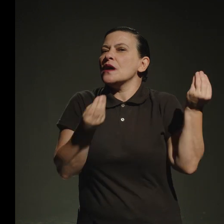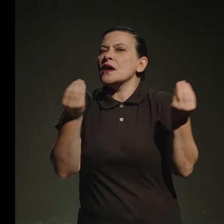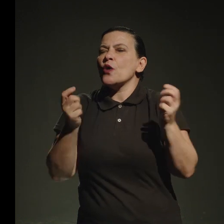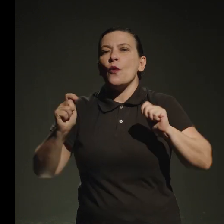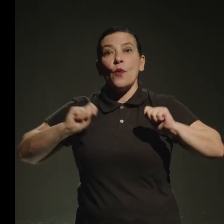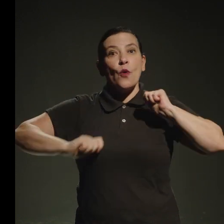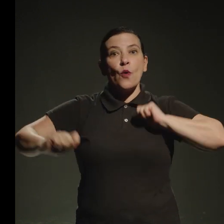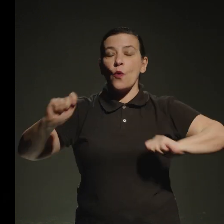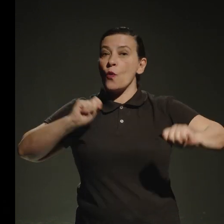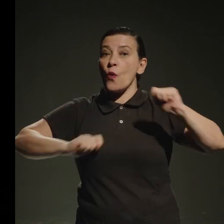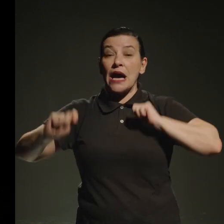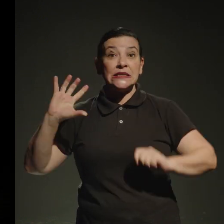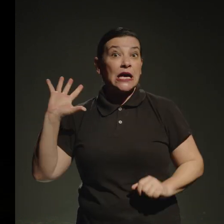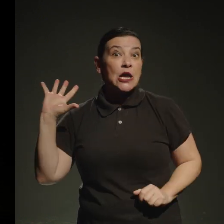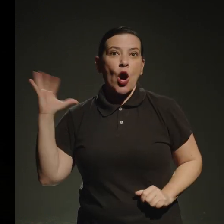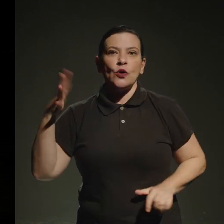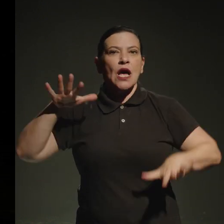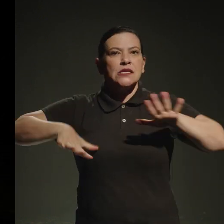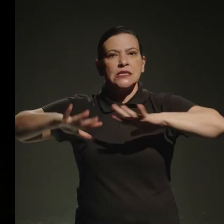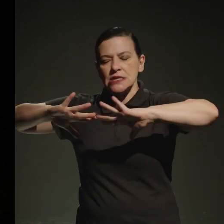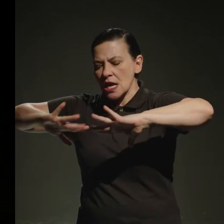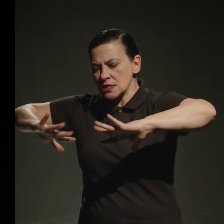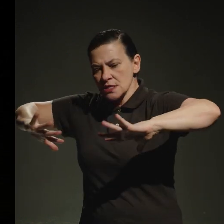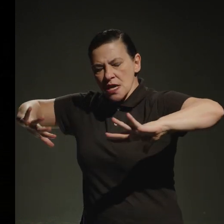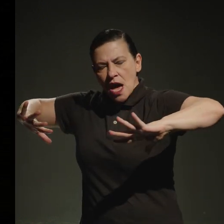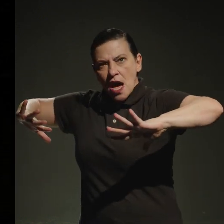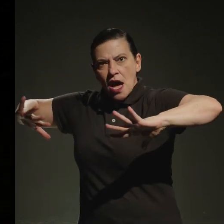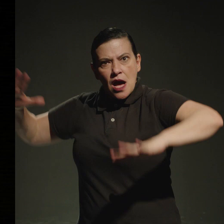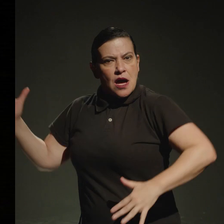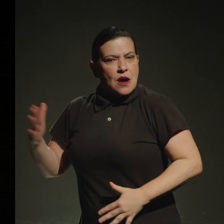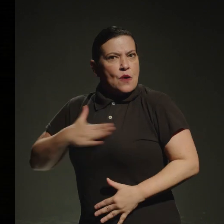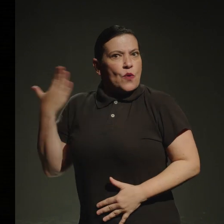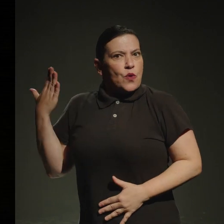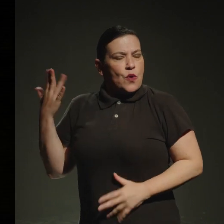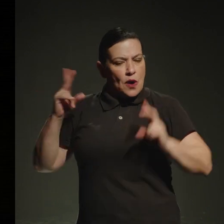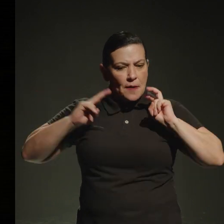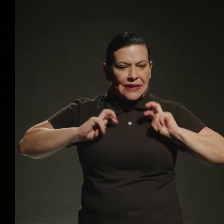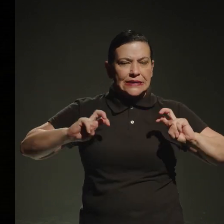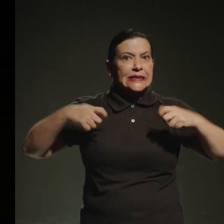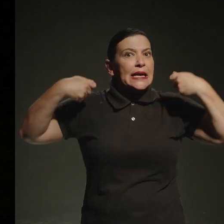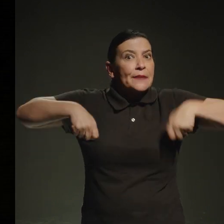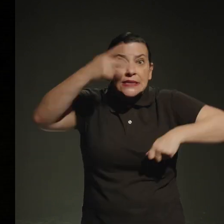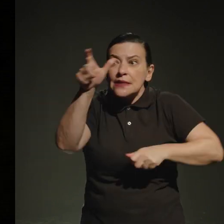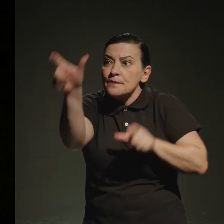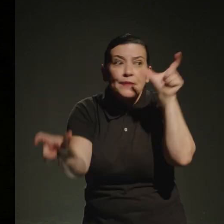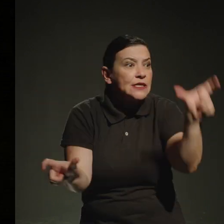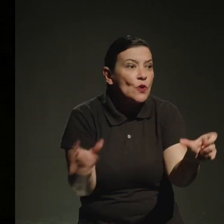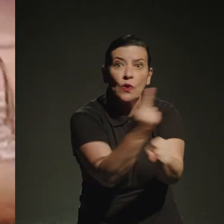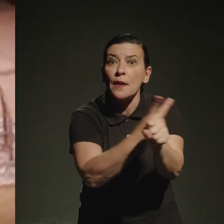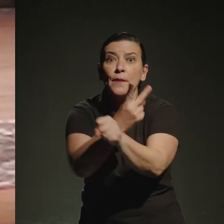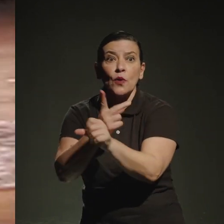de como o ator sofre um pequeno surto narcisista, mas acaba por reconhecer a necessidade do outro para